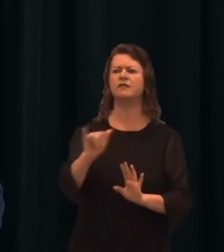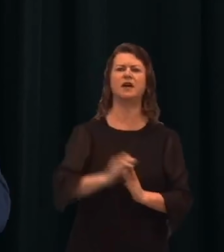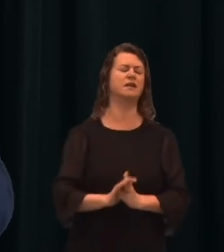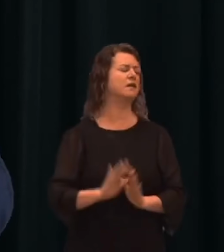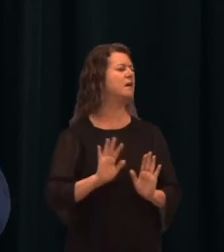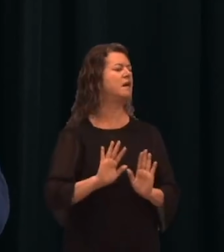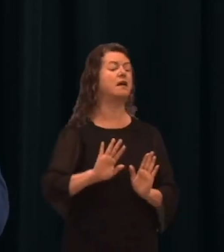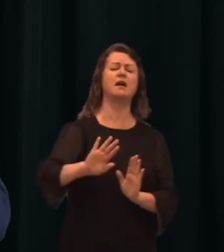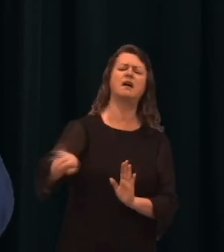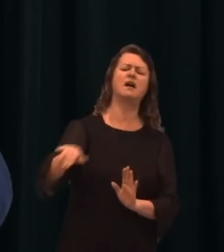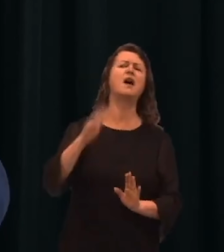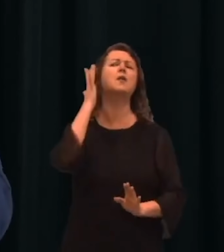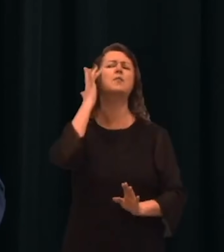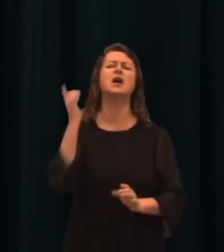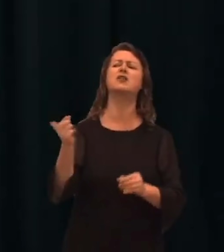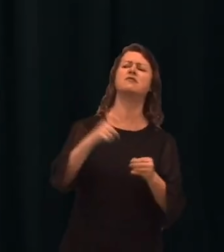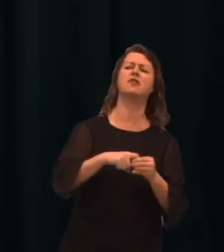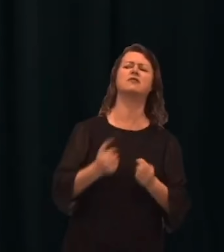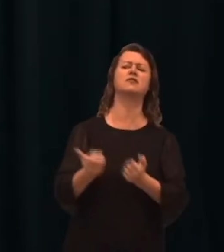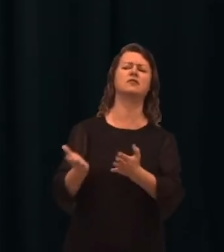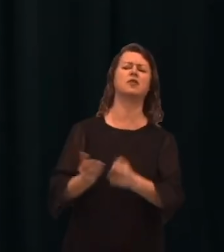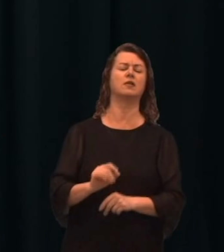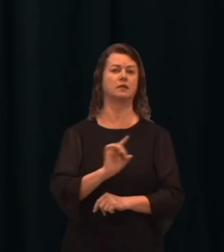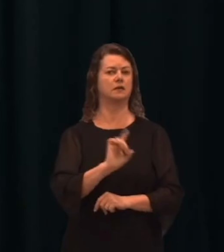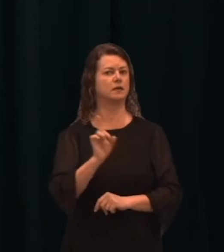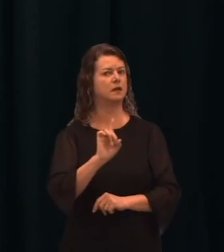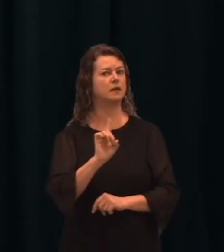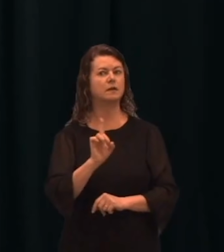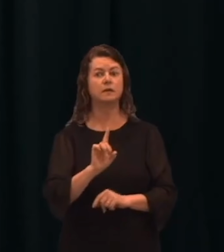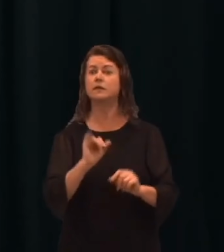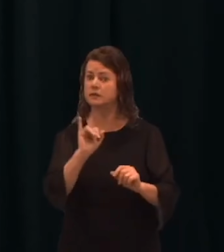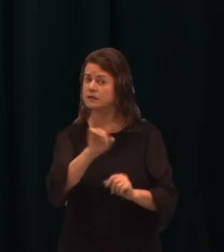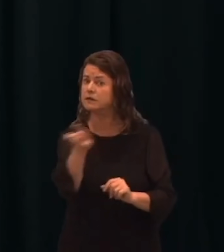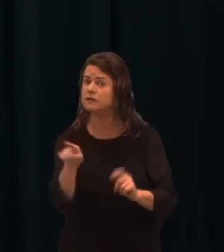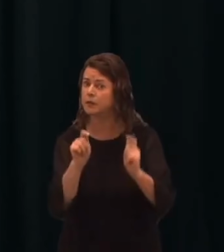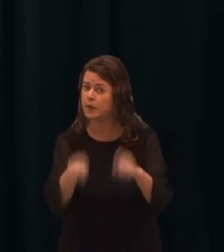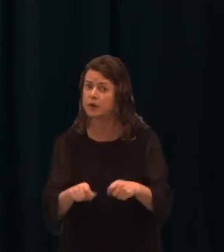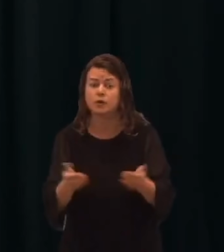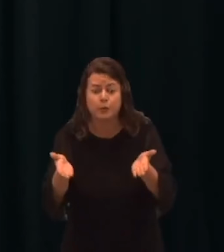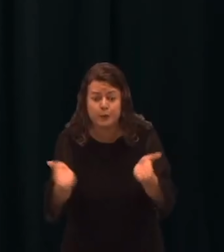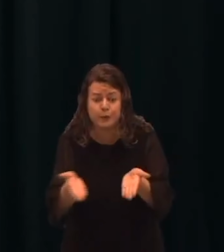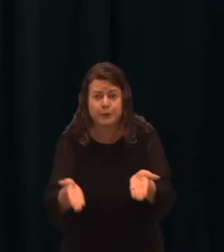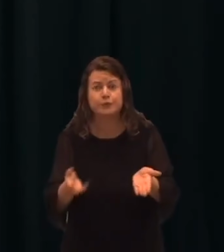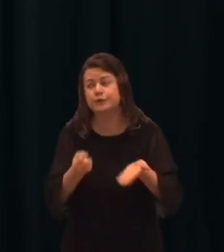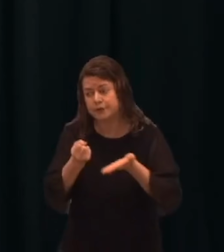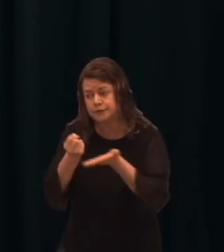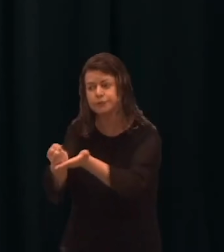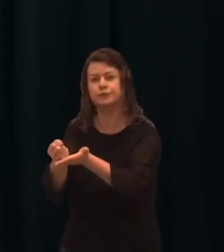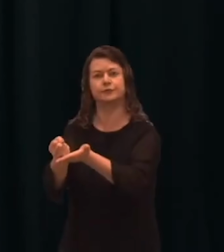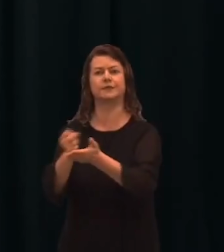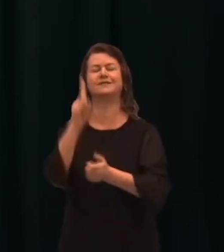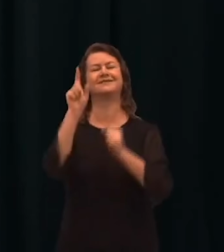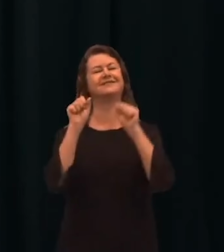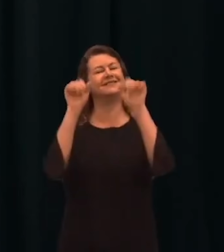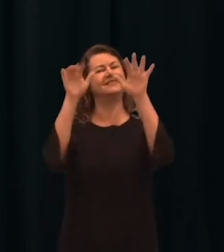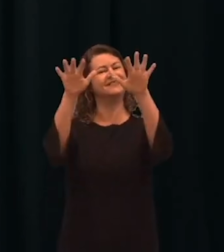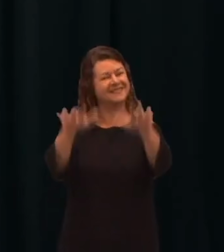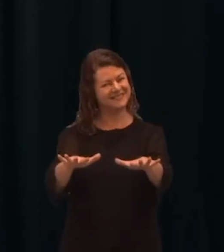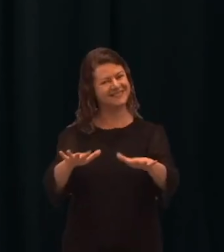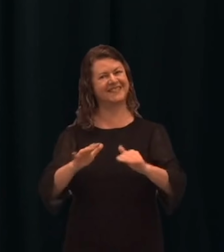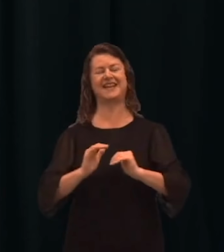pode, ajuda-o hoje. E enquanto vocês estiverem fazendo a sua doação, a sua contribuição, entregando o